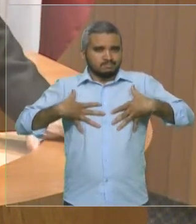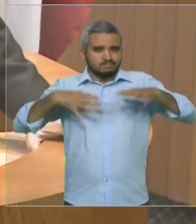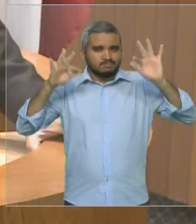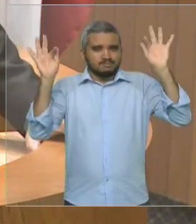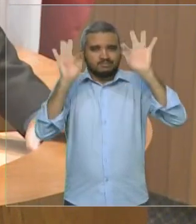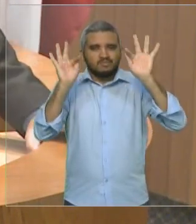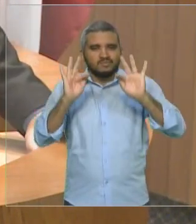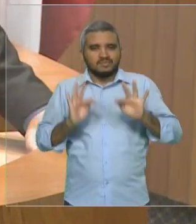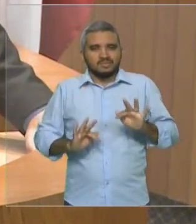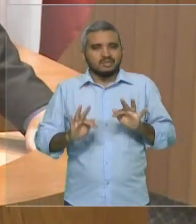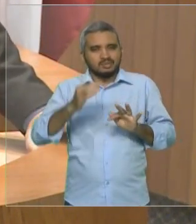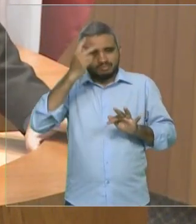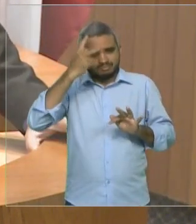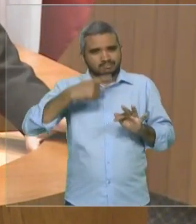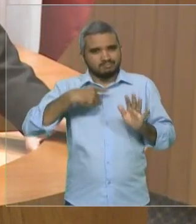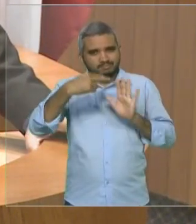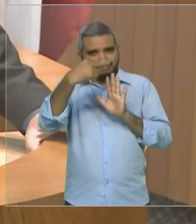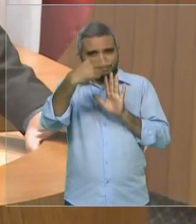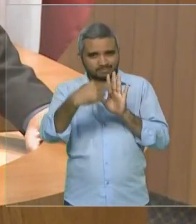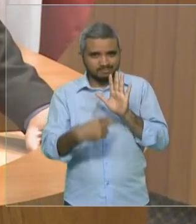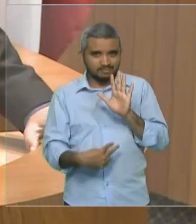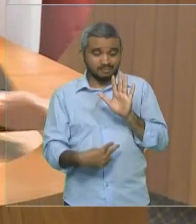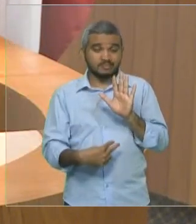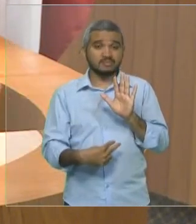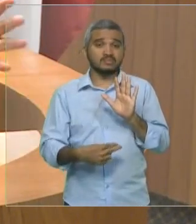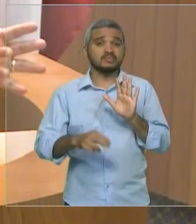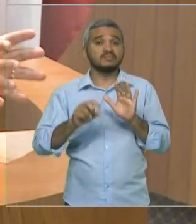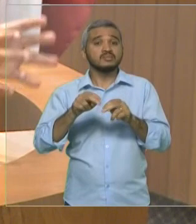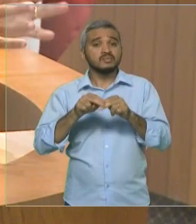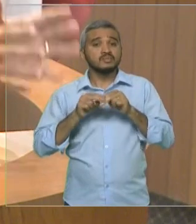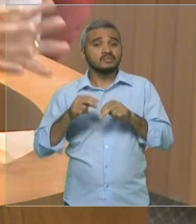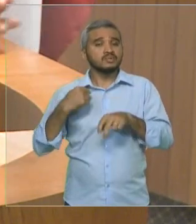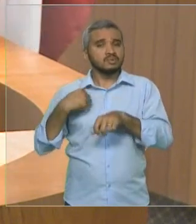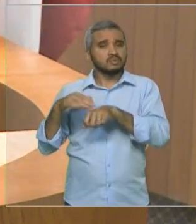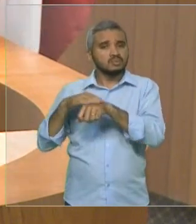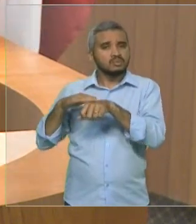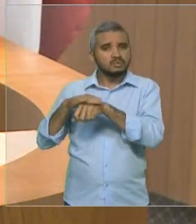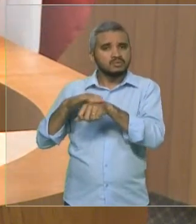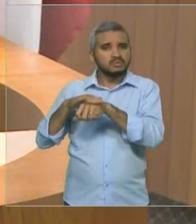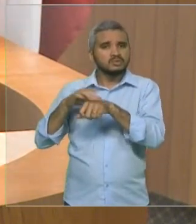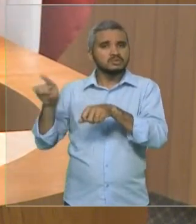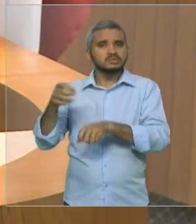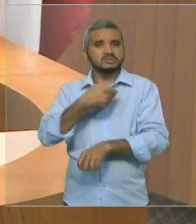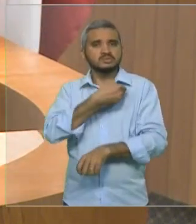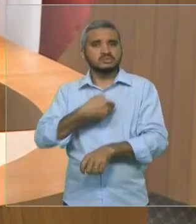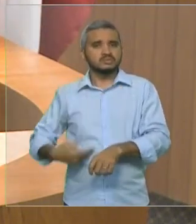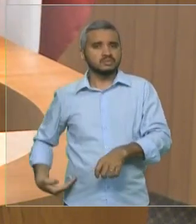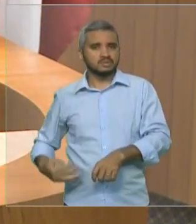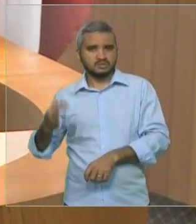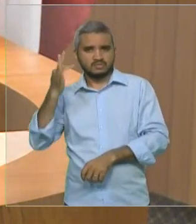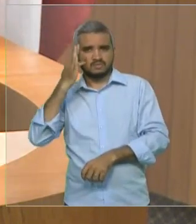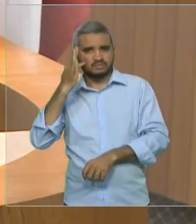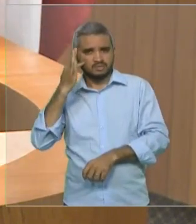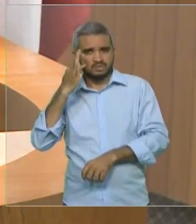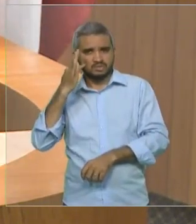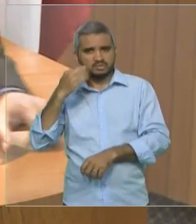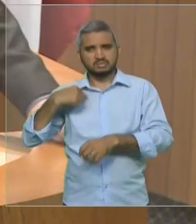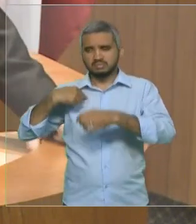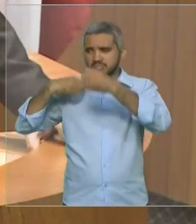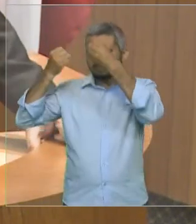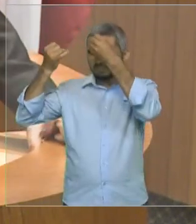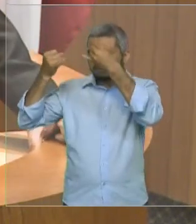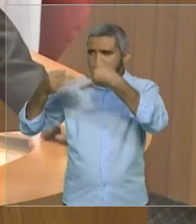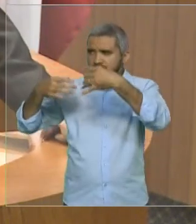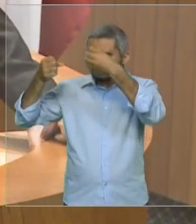Imediatamente dialoguei com o governador da intenção da prefeitura de Estreito, do prefeito Cicim. E o